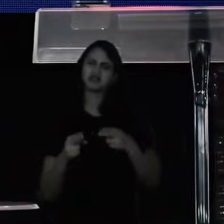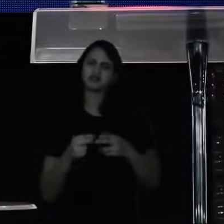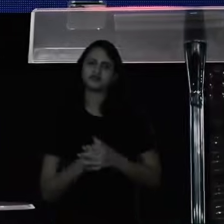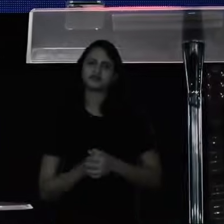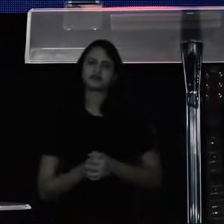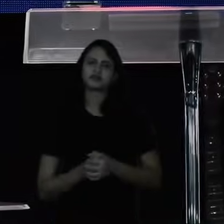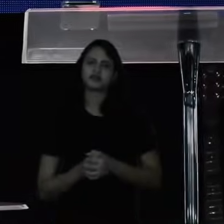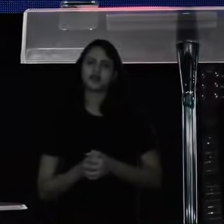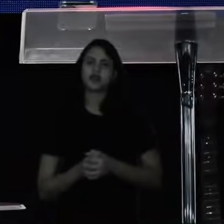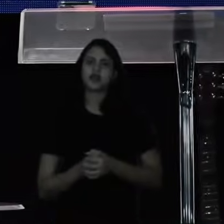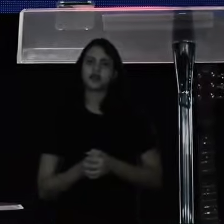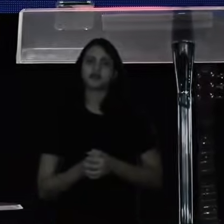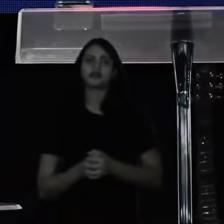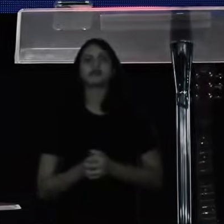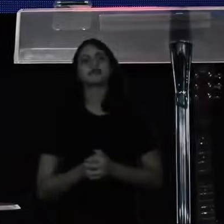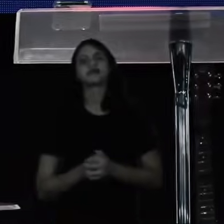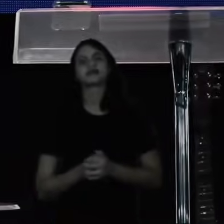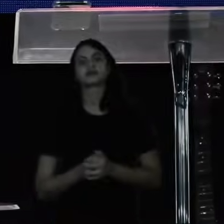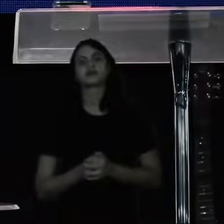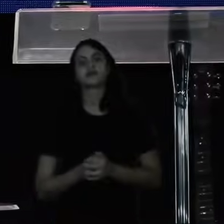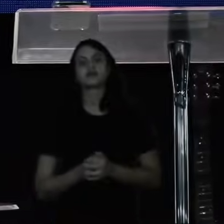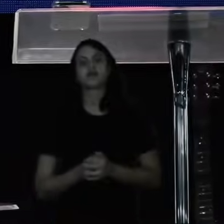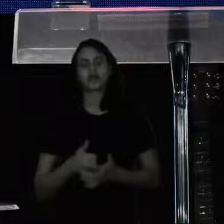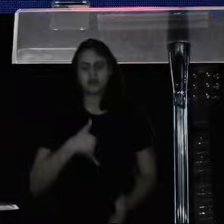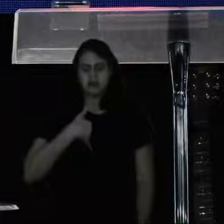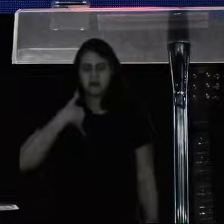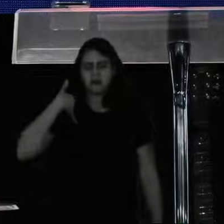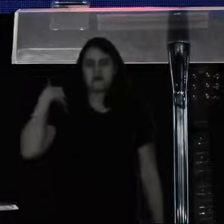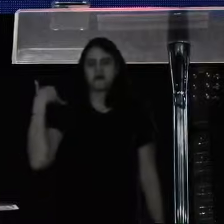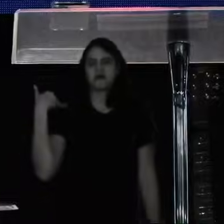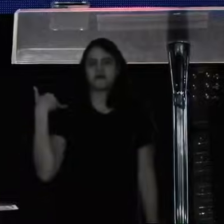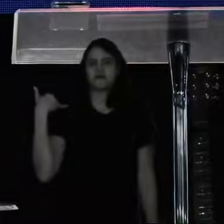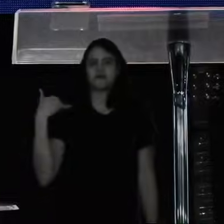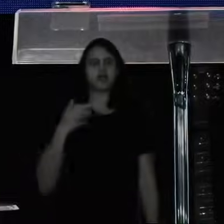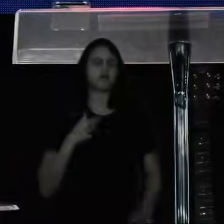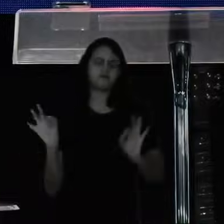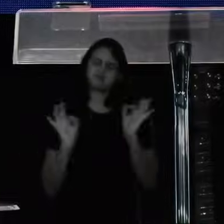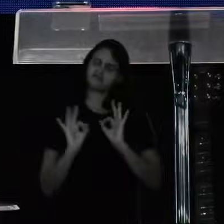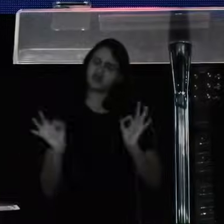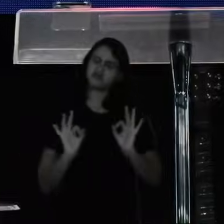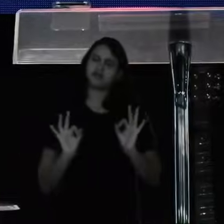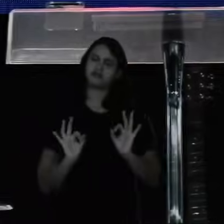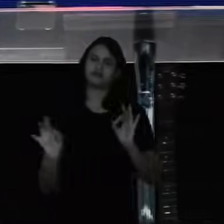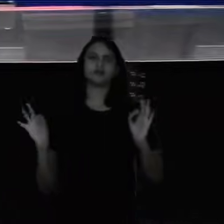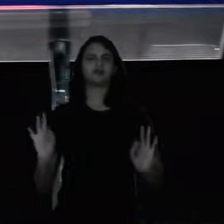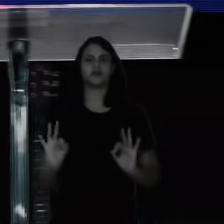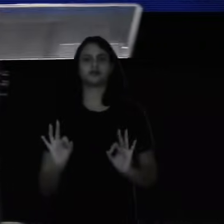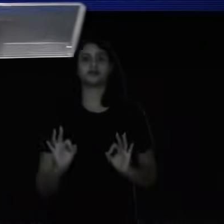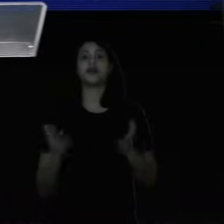pé, não, orgulho, não. É ou não é?